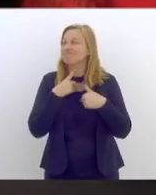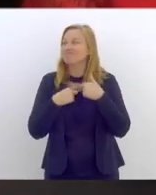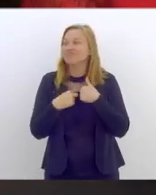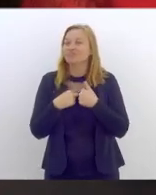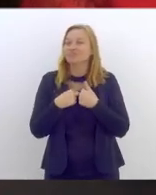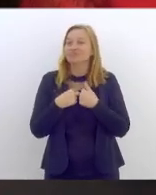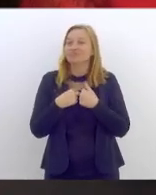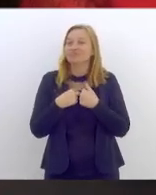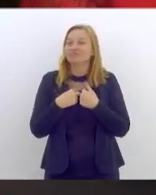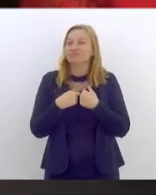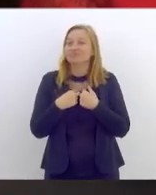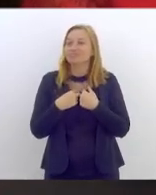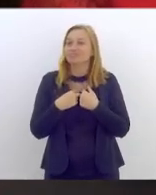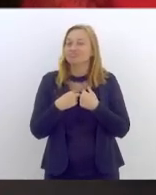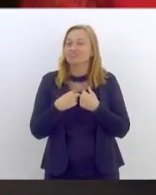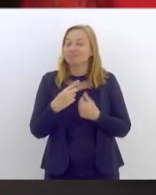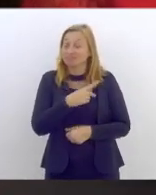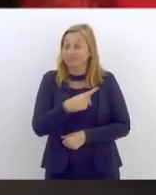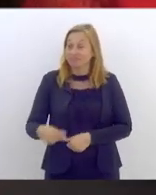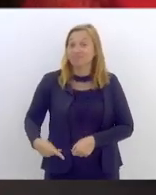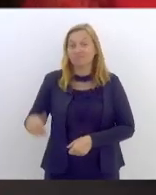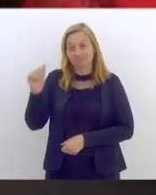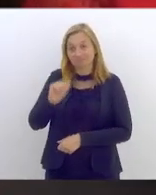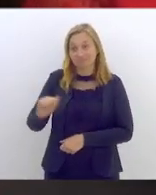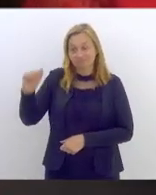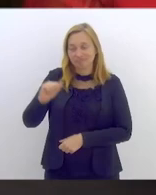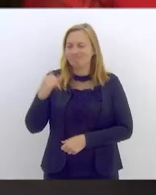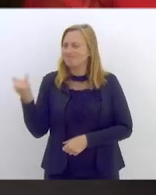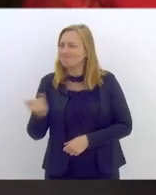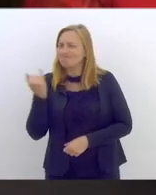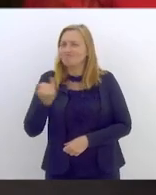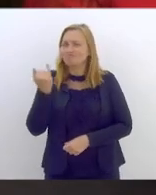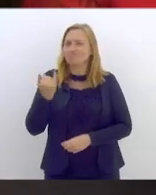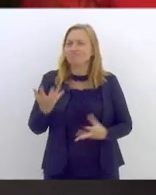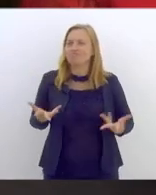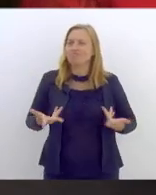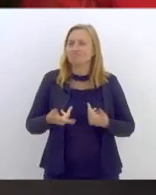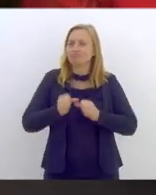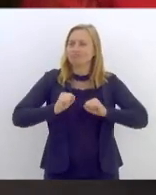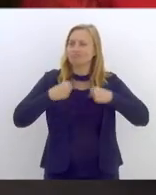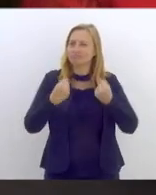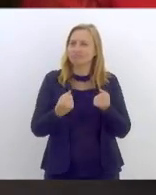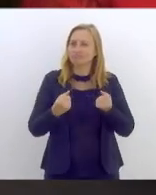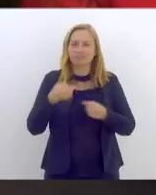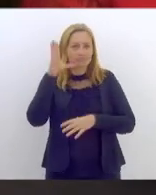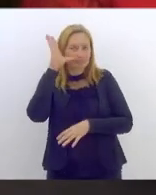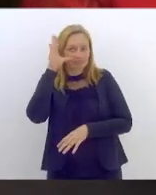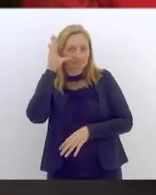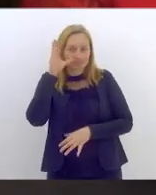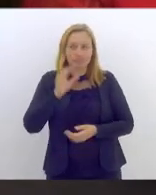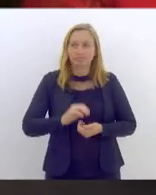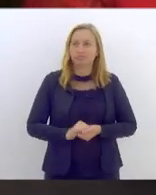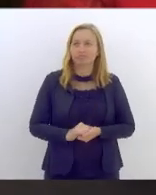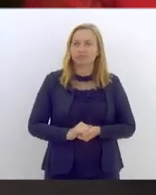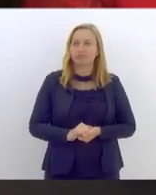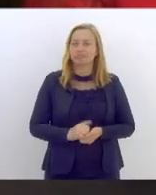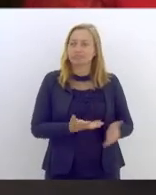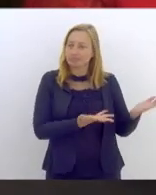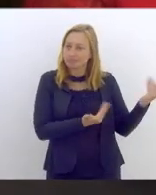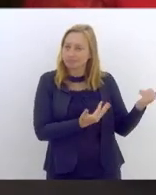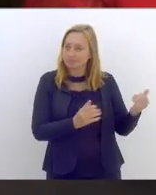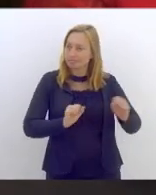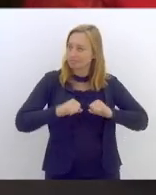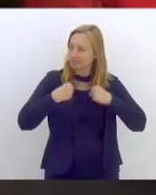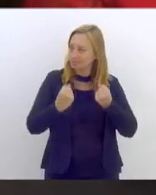um presidente da nossa Associação que tem uma importância Vital na defesa do nosso interesse sua Juventude né seu